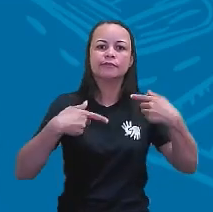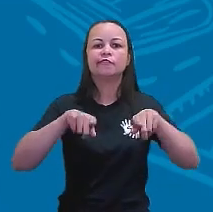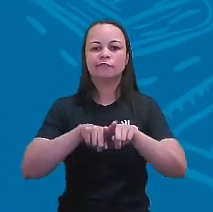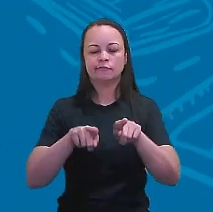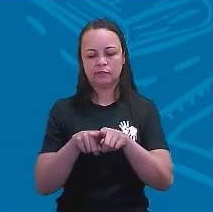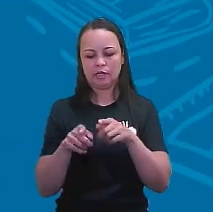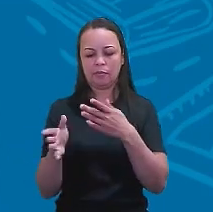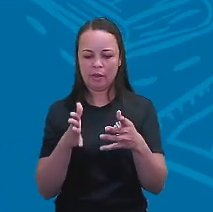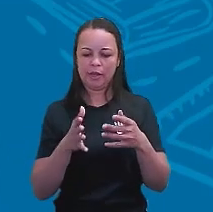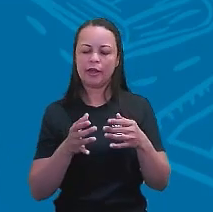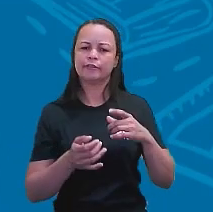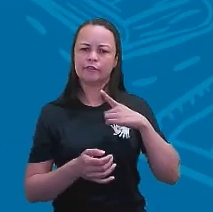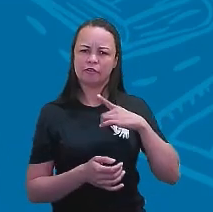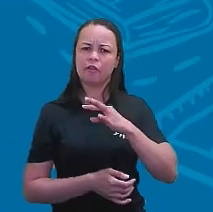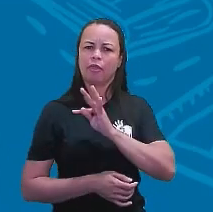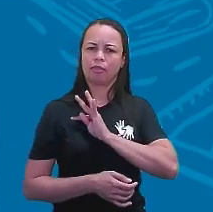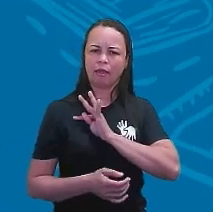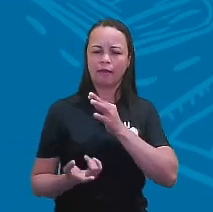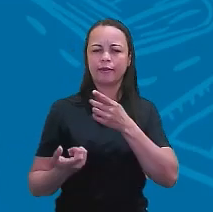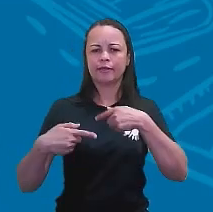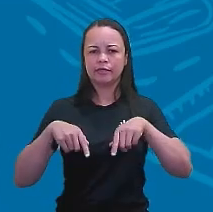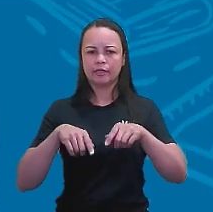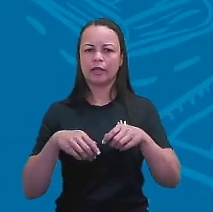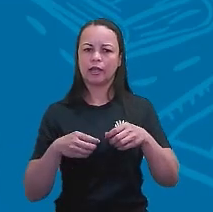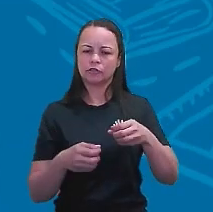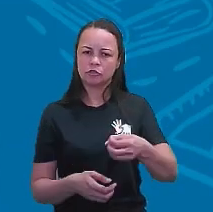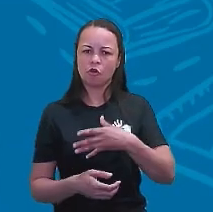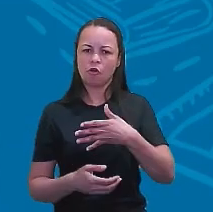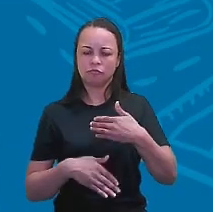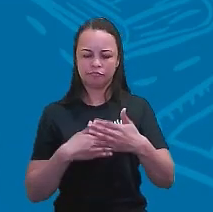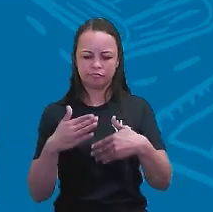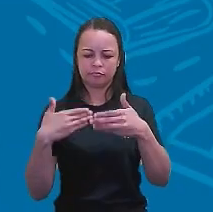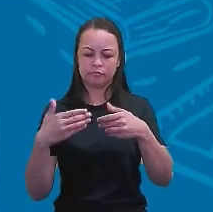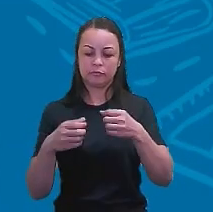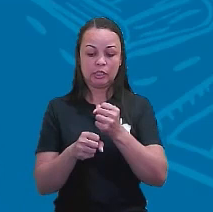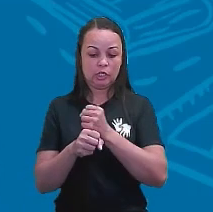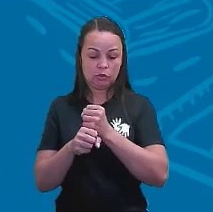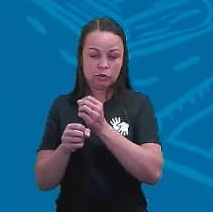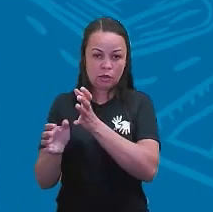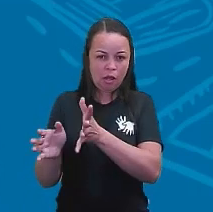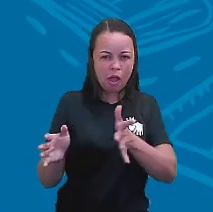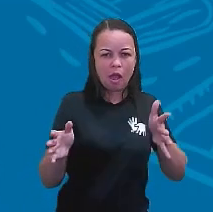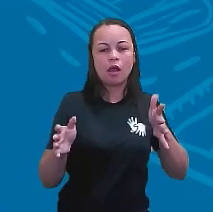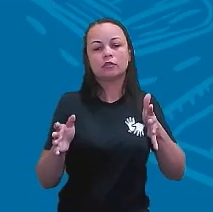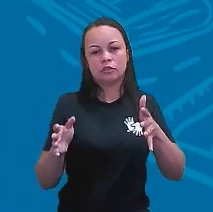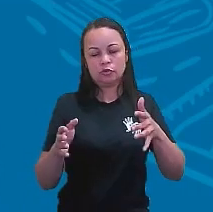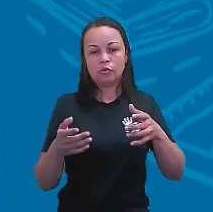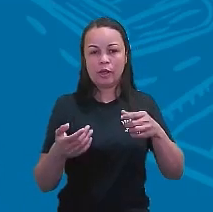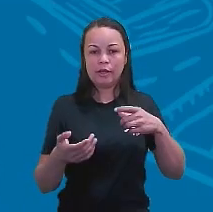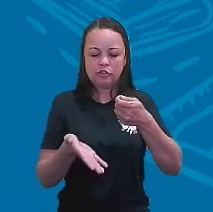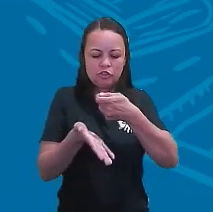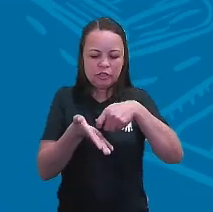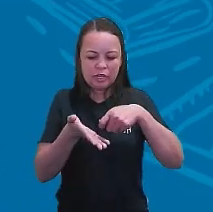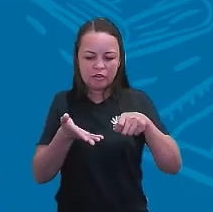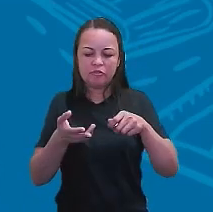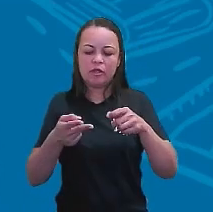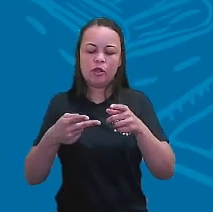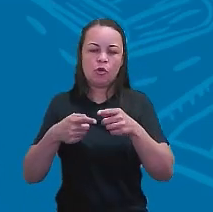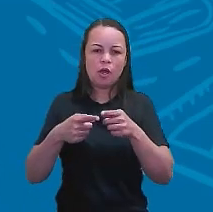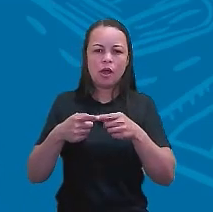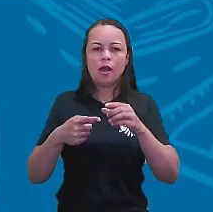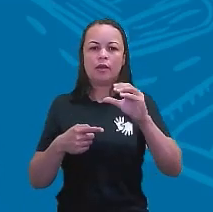de técnicas e forma, tá? E nos anos seguintes ele escreveu as peças Capa Verde e